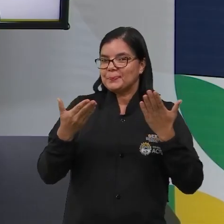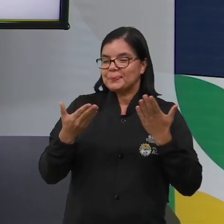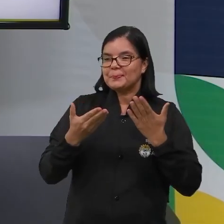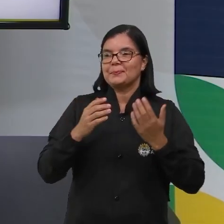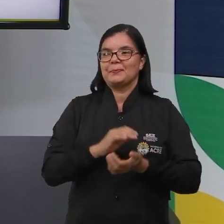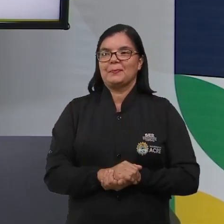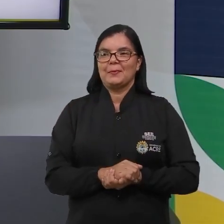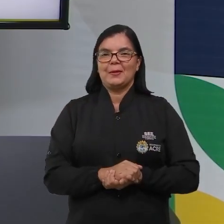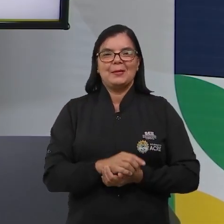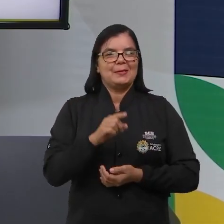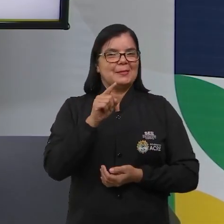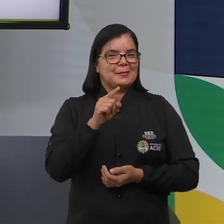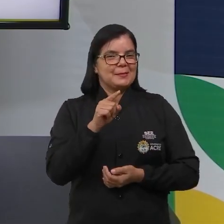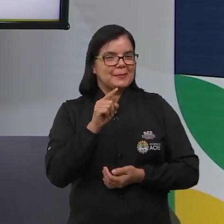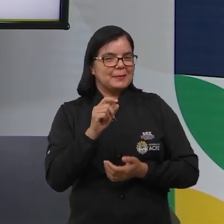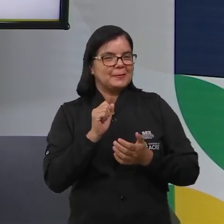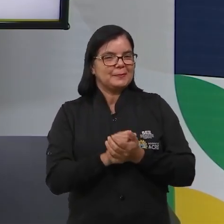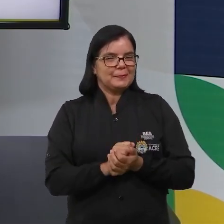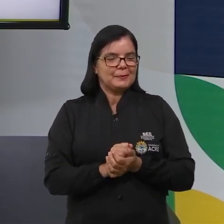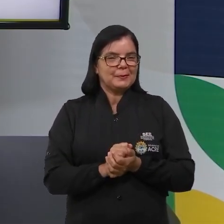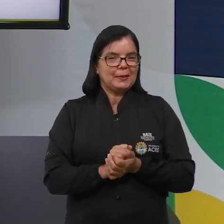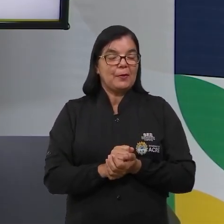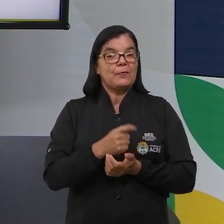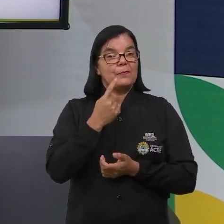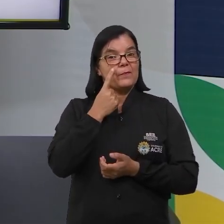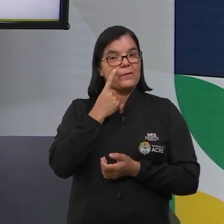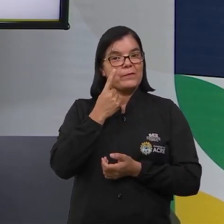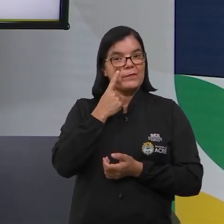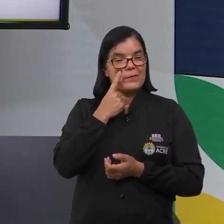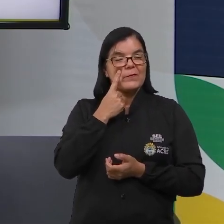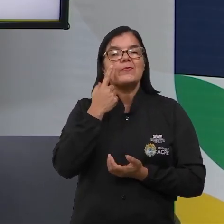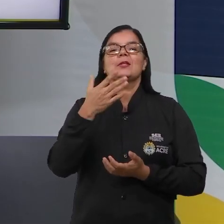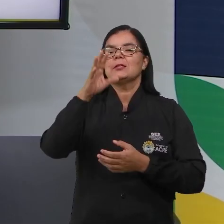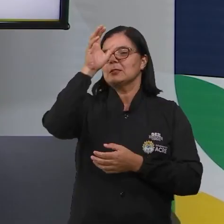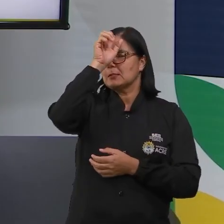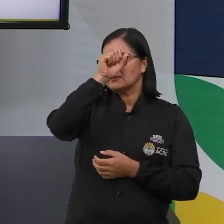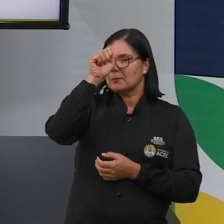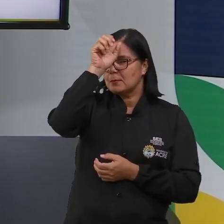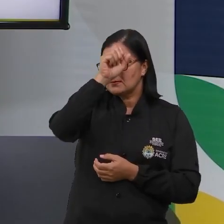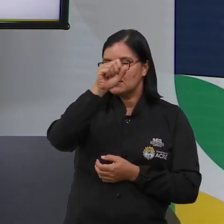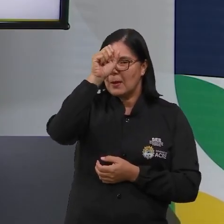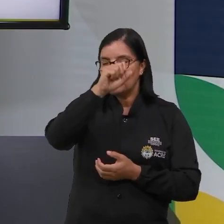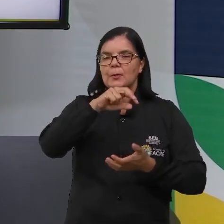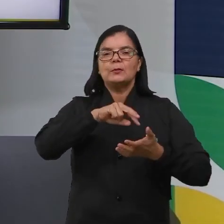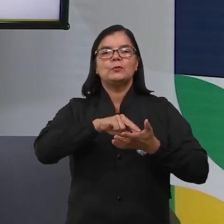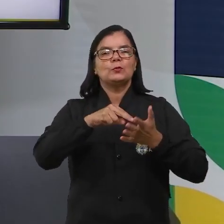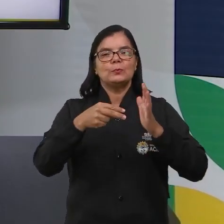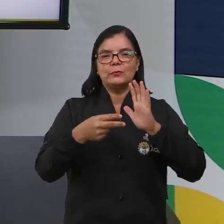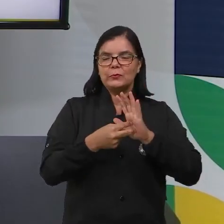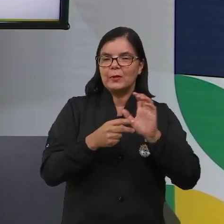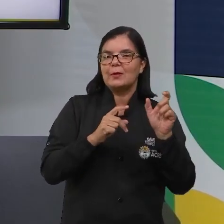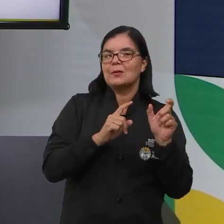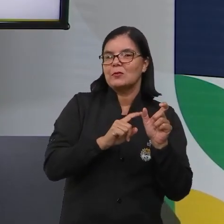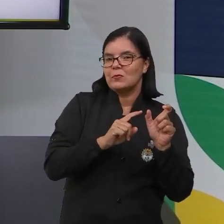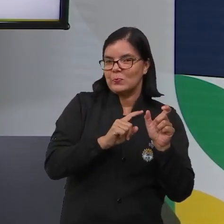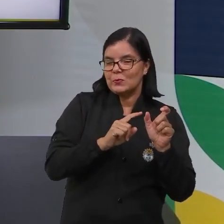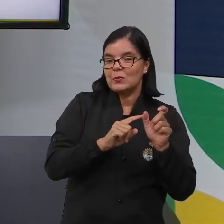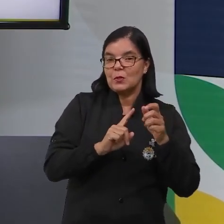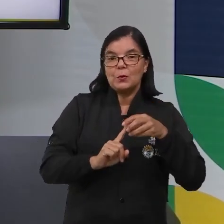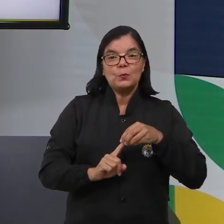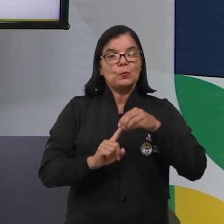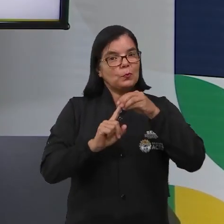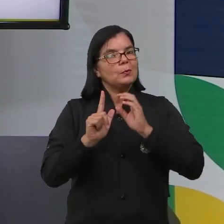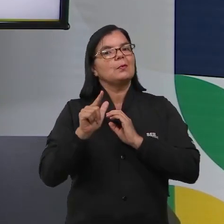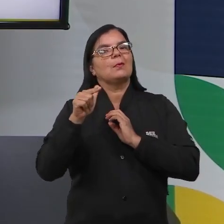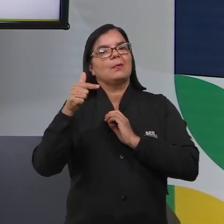Agora que você aprendeu aí os efeitos de sentido, que são alguns, tá? Não são os únicos,